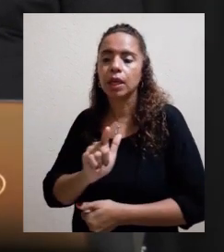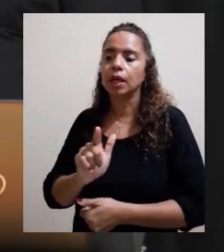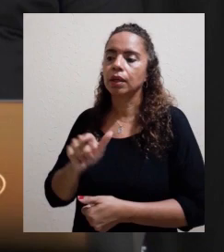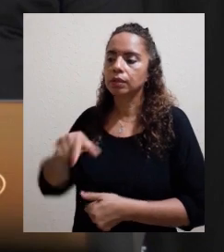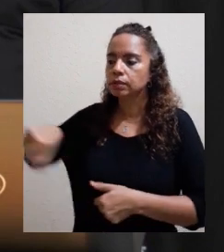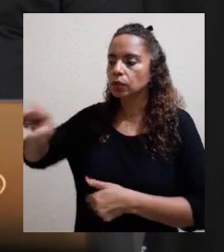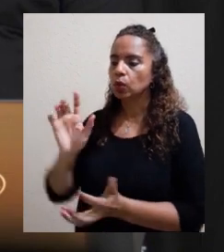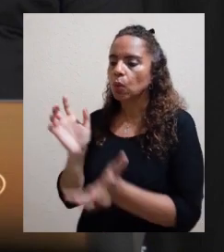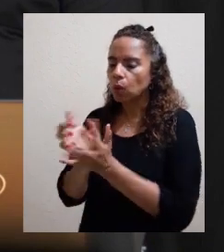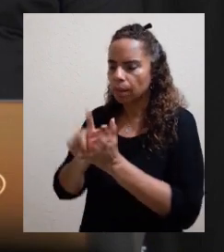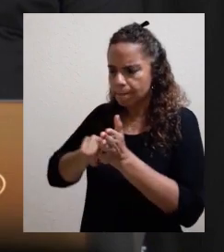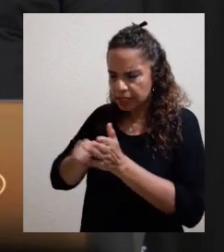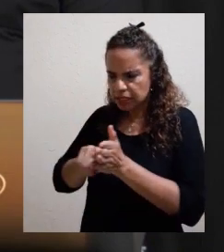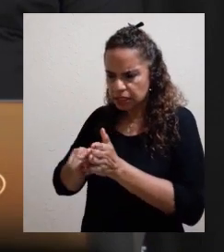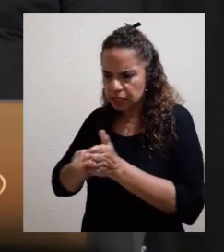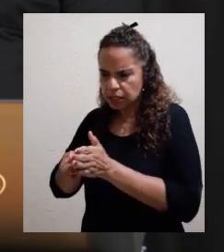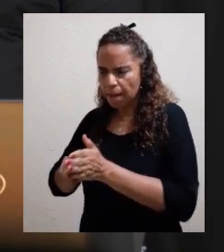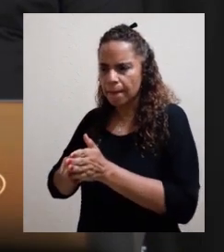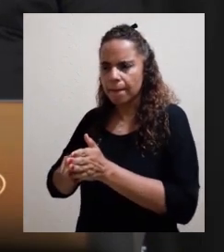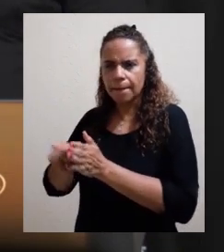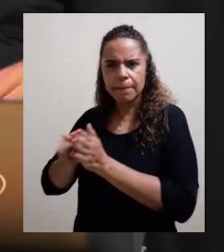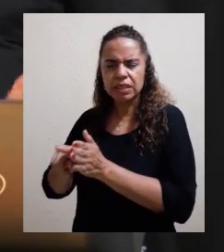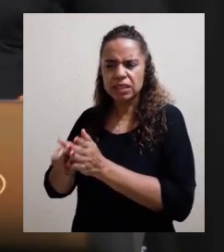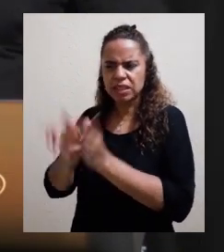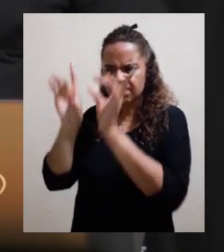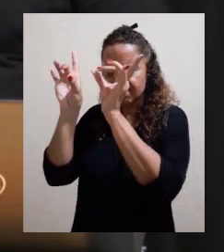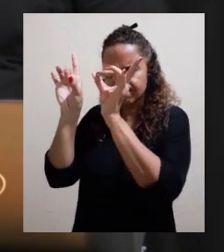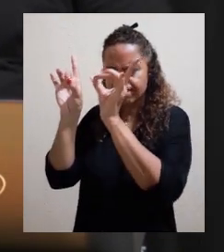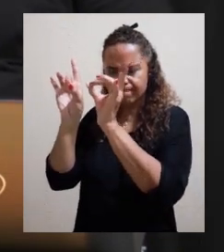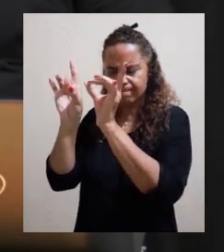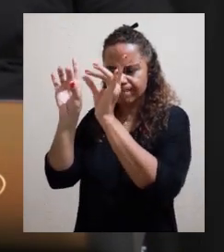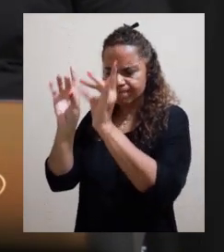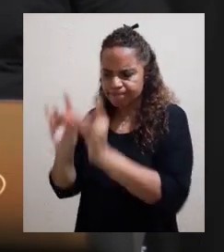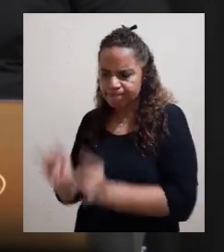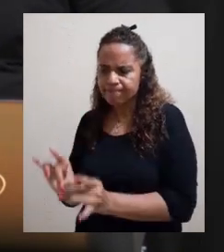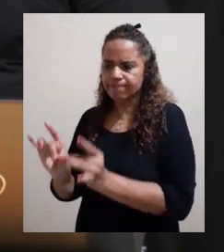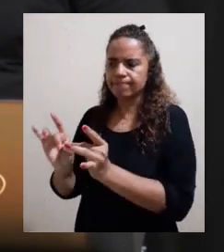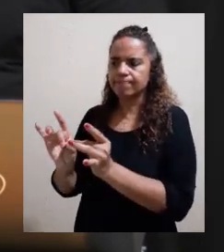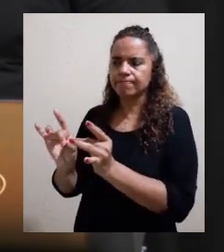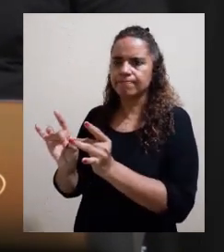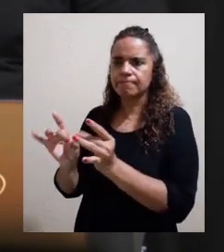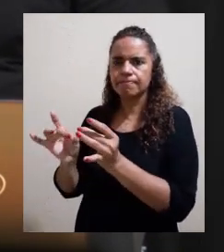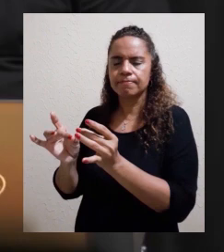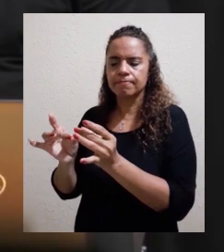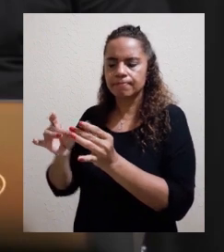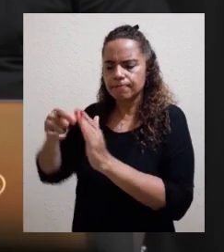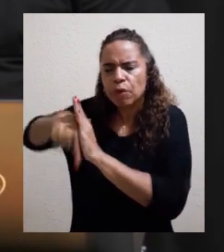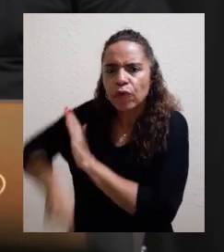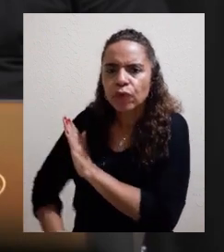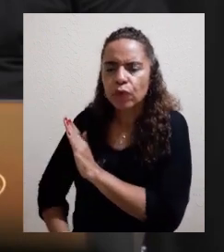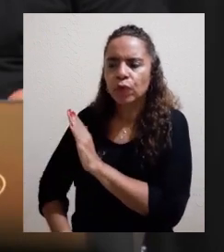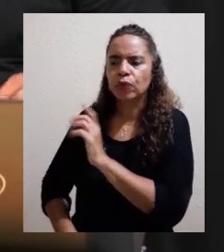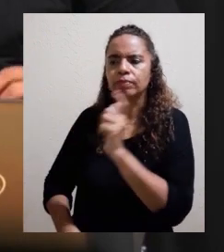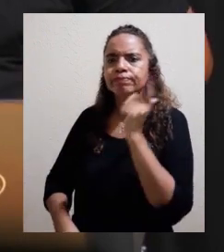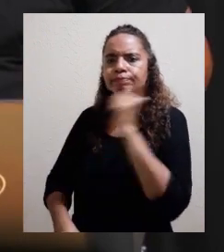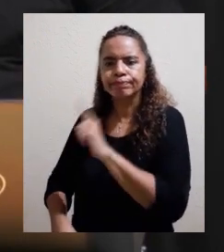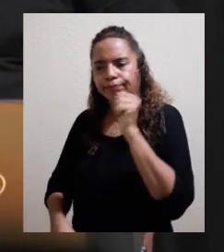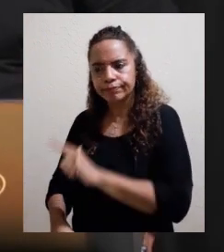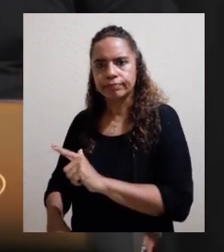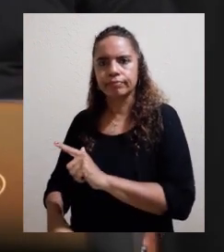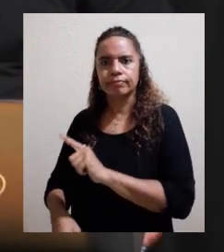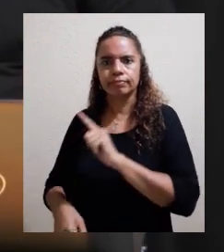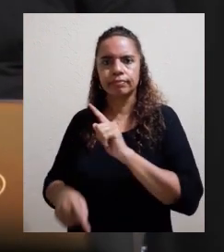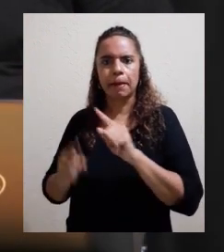de base, de pesquisa, de ponta funcionando. E na hora que você começa a ter uma situação atípica como essa, mas que se instalou